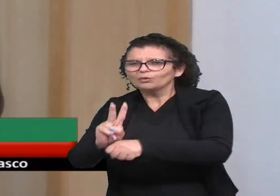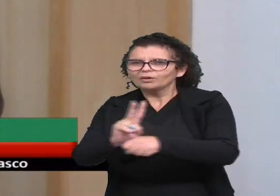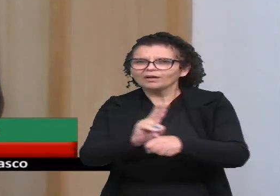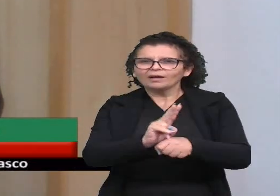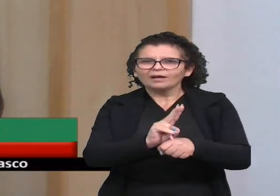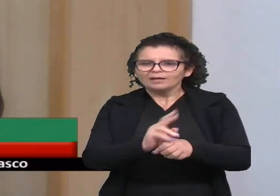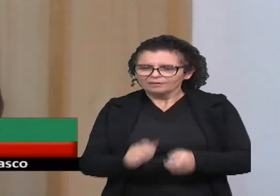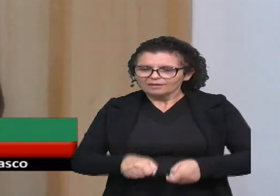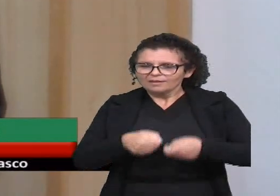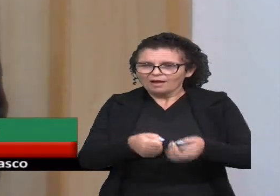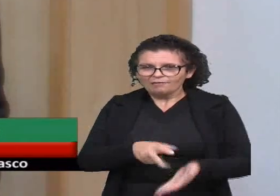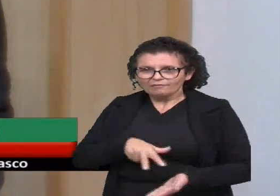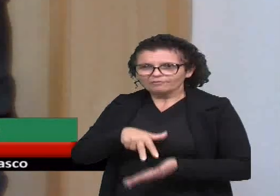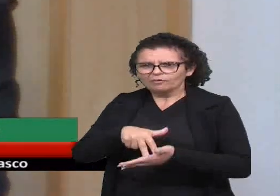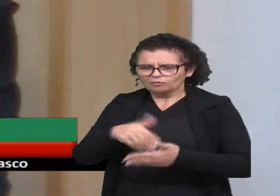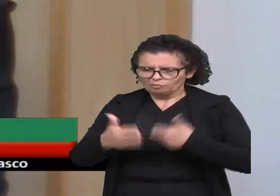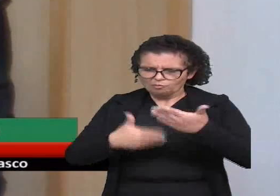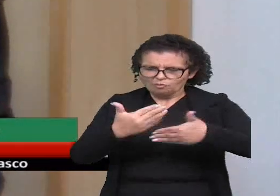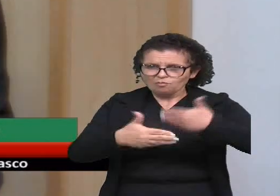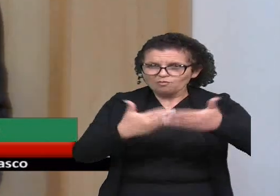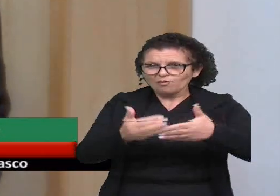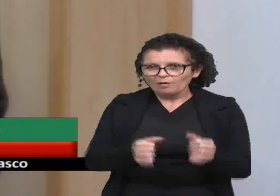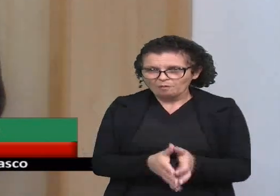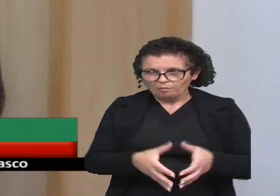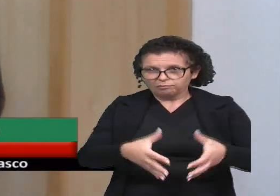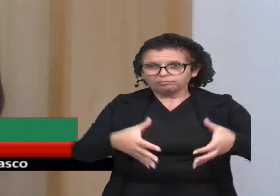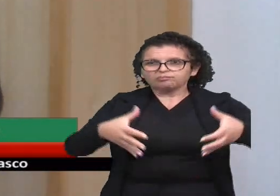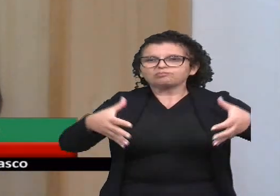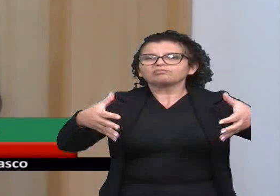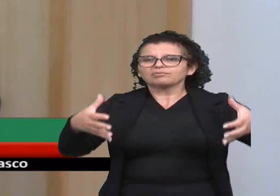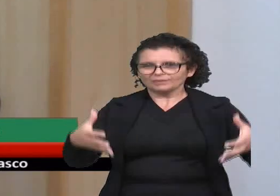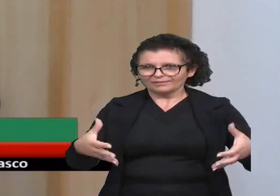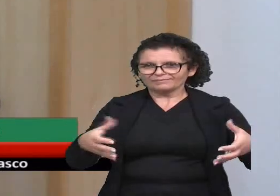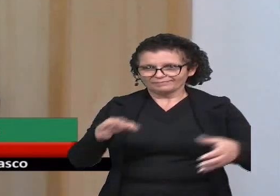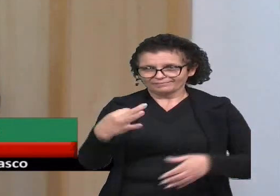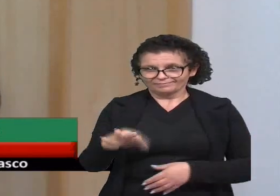a gente fortalece para que tenha cada vez mais abrangência em outros lugares.